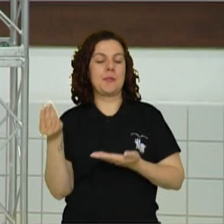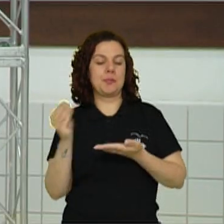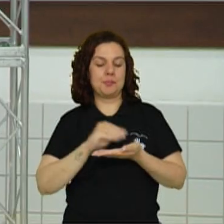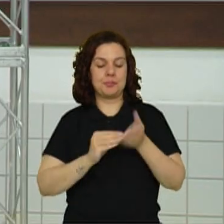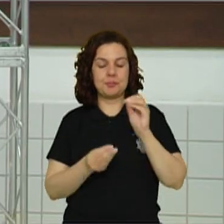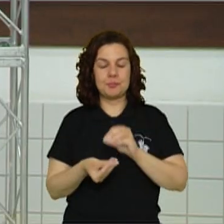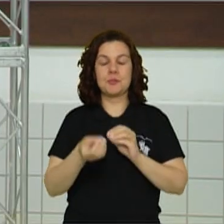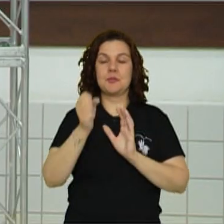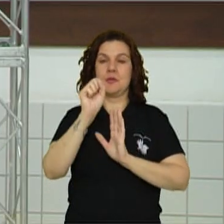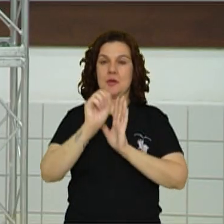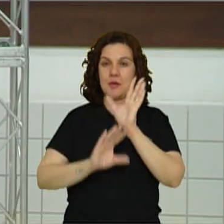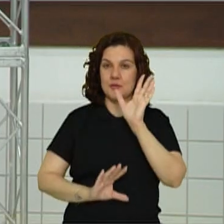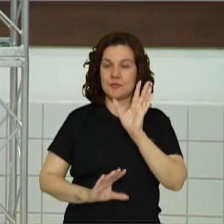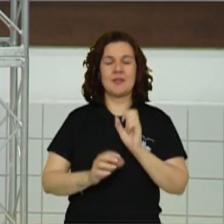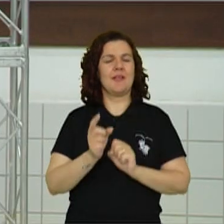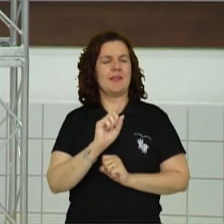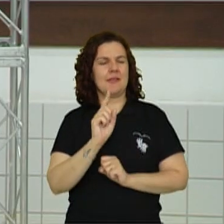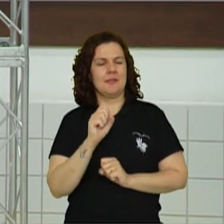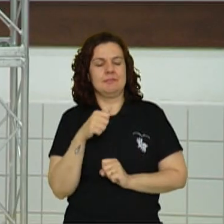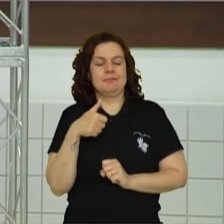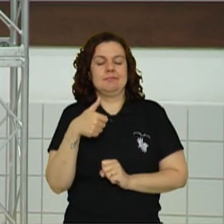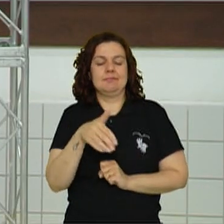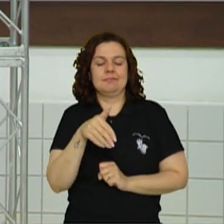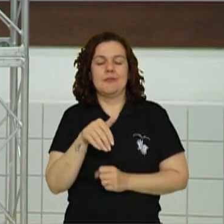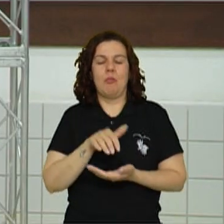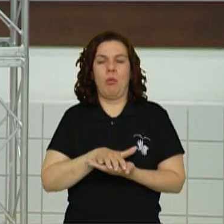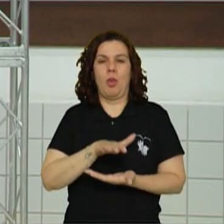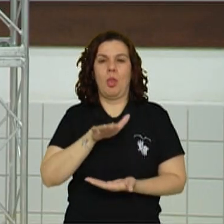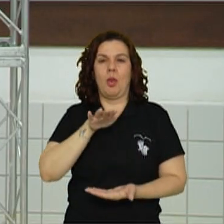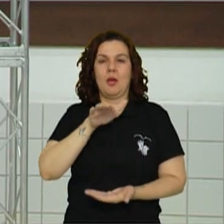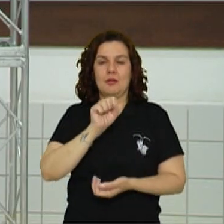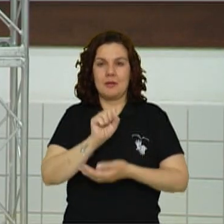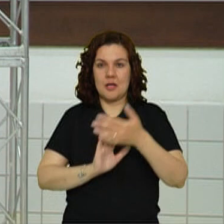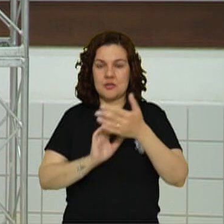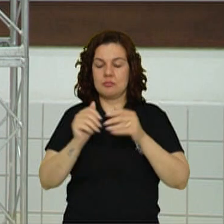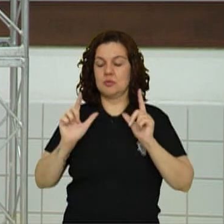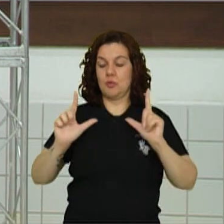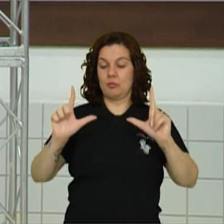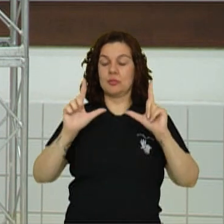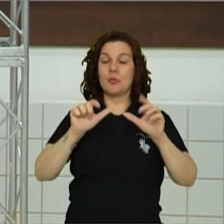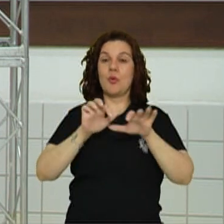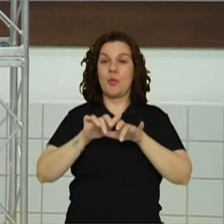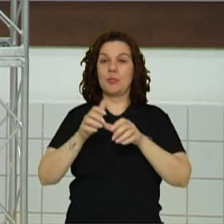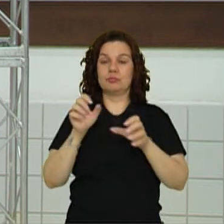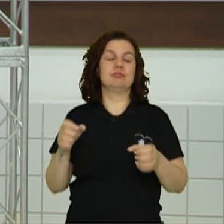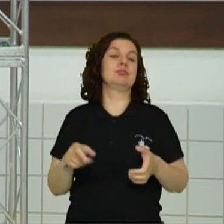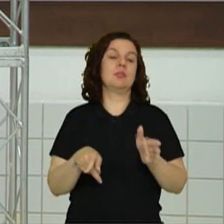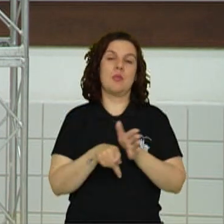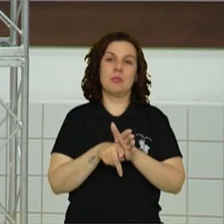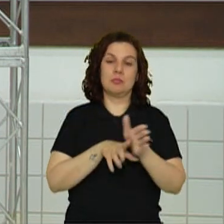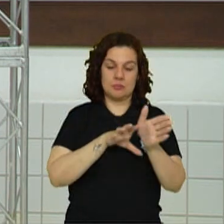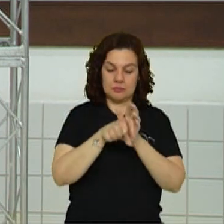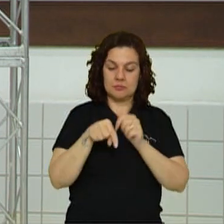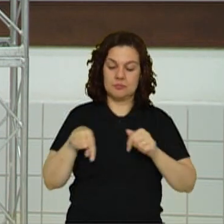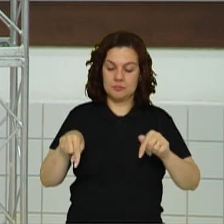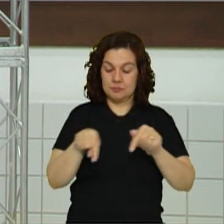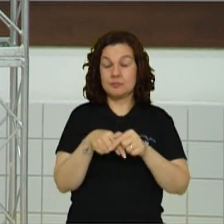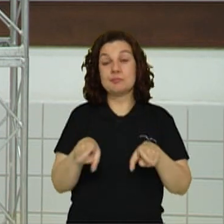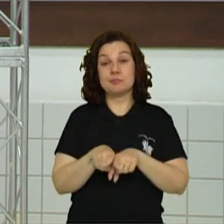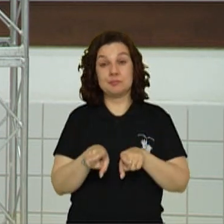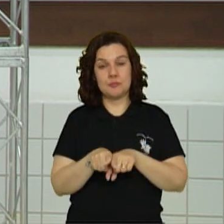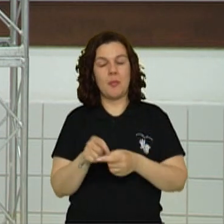as suas atividades. Não deixe acumular as atividades do Classroom. Não deixe acumular as